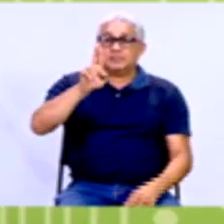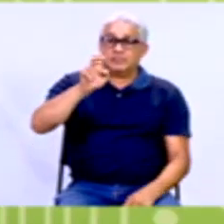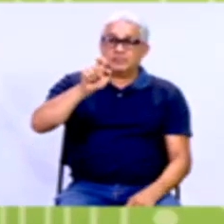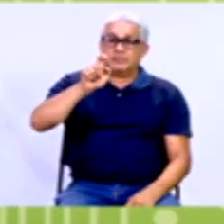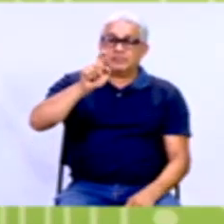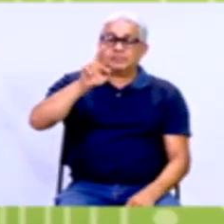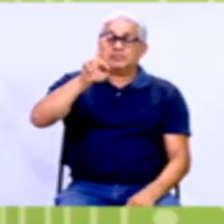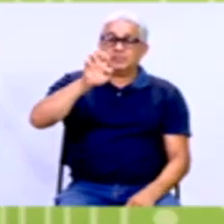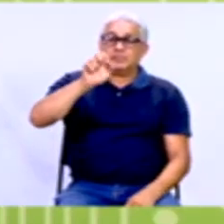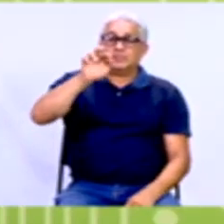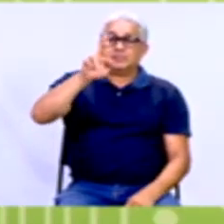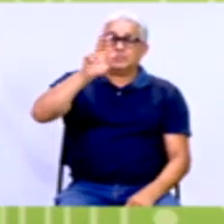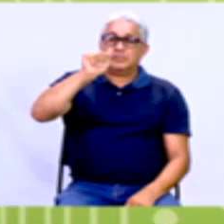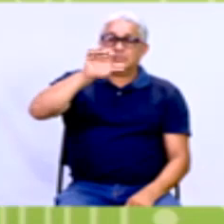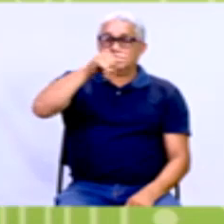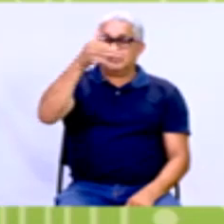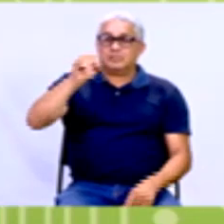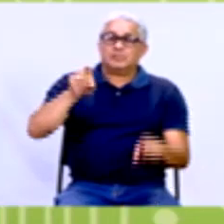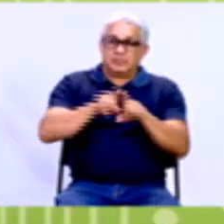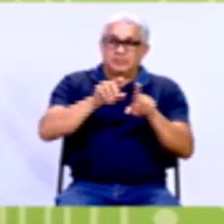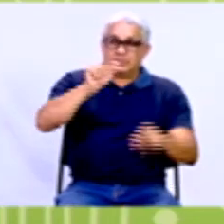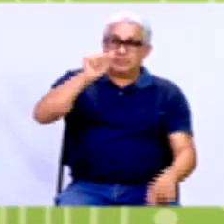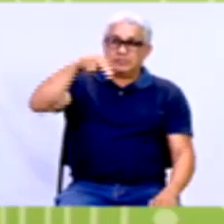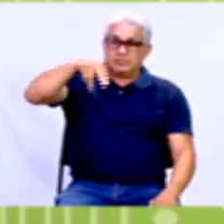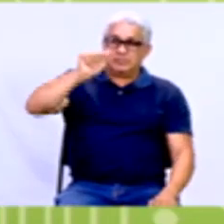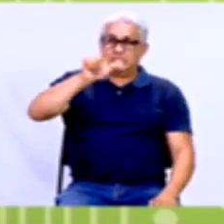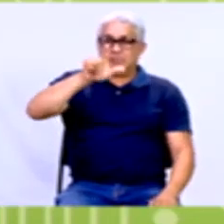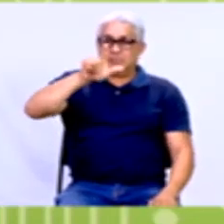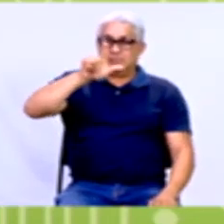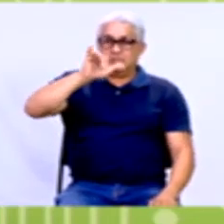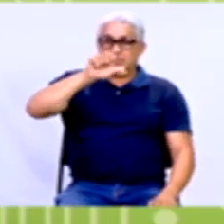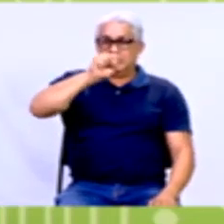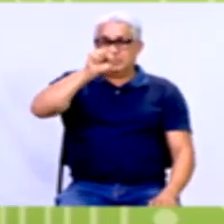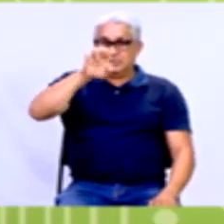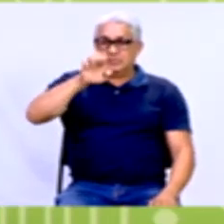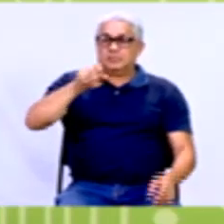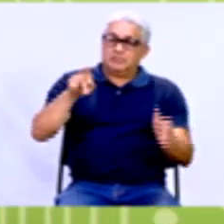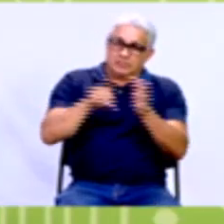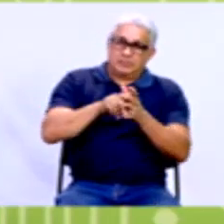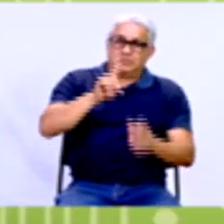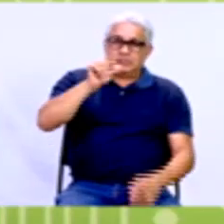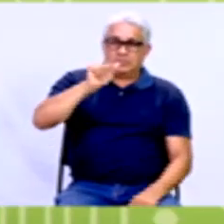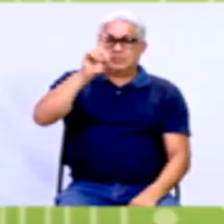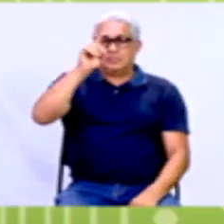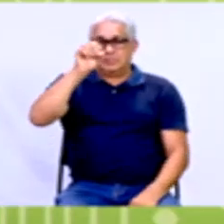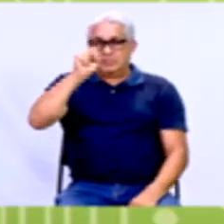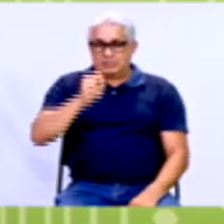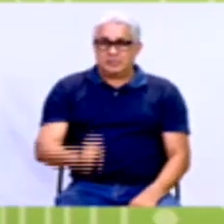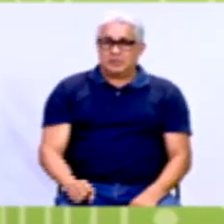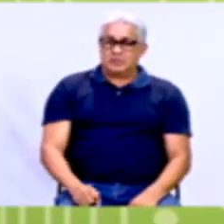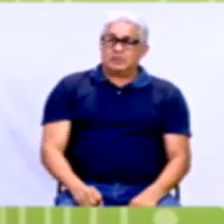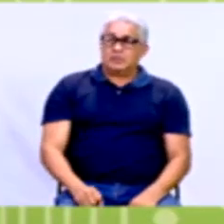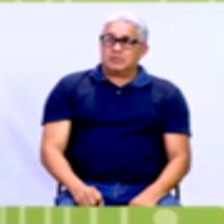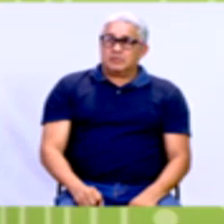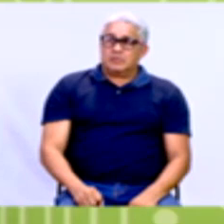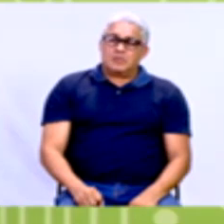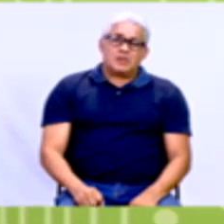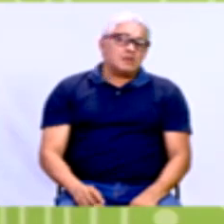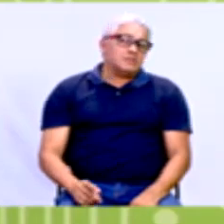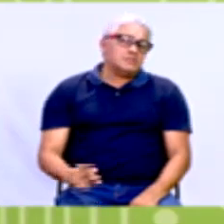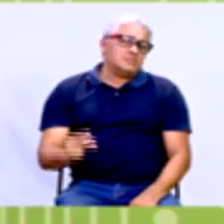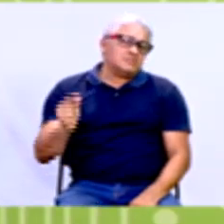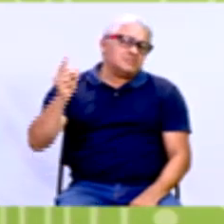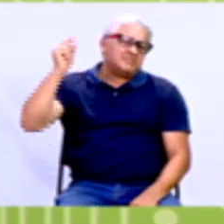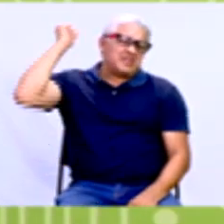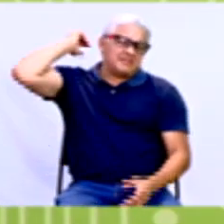de dados. Essa análise de dados é bem interessante porque a gente vai pegar um tópico desde do início